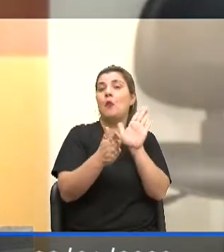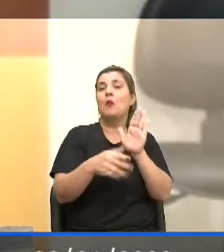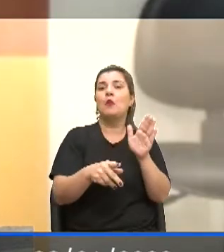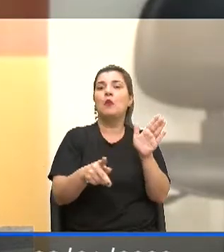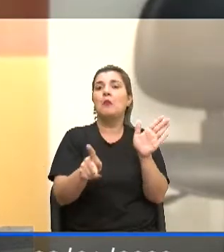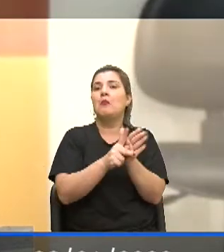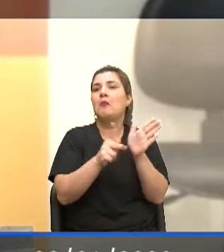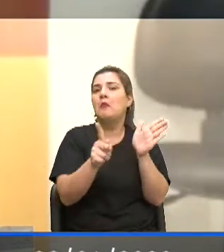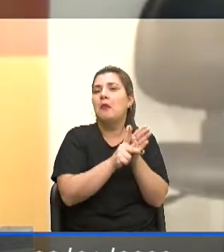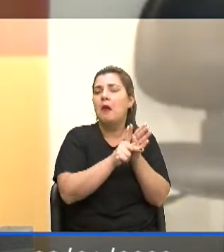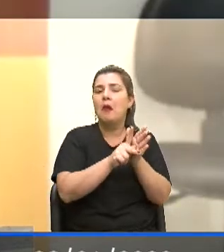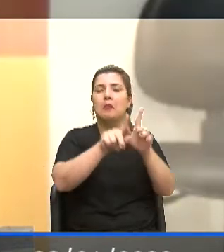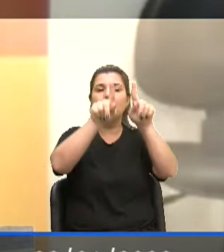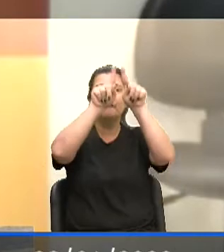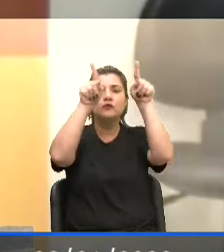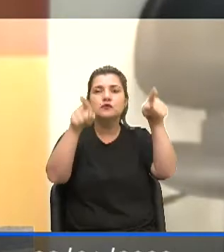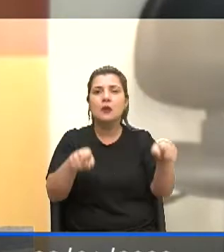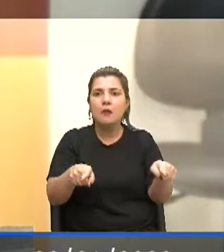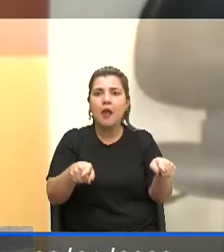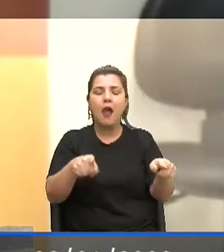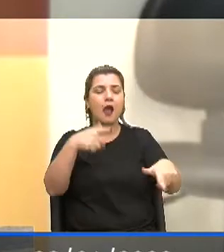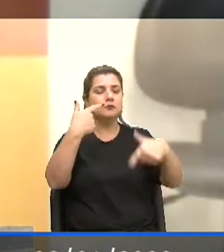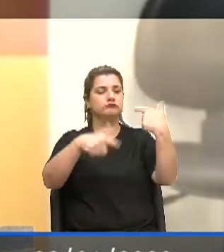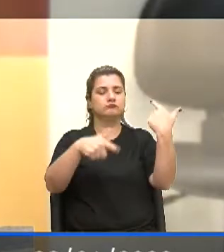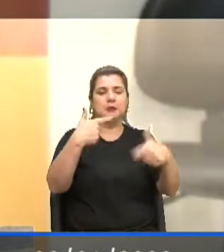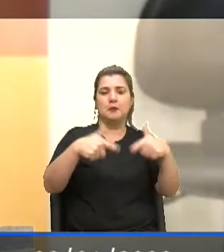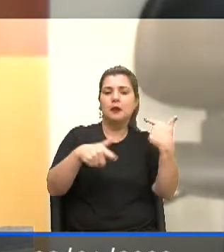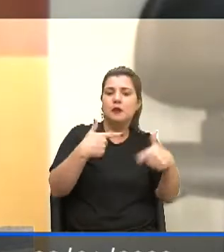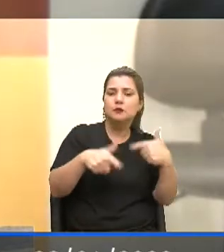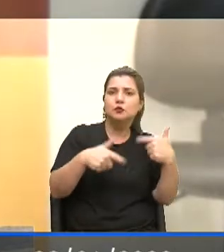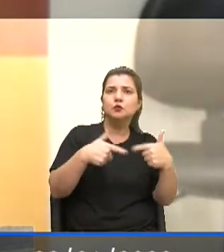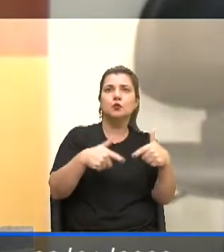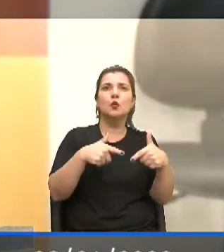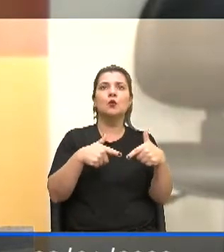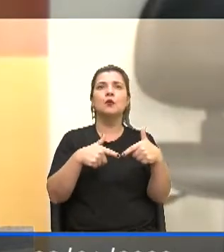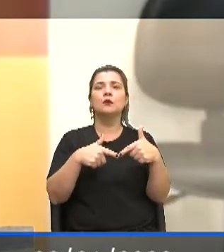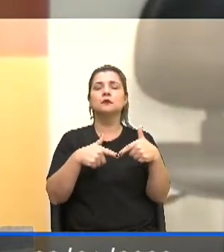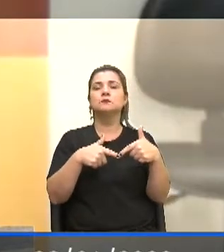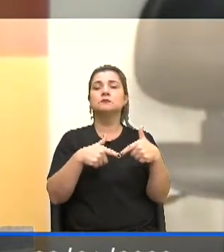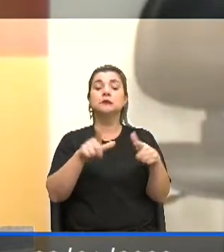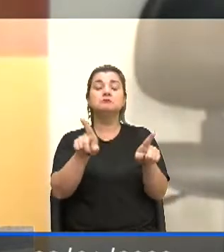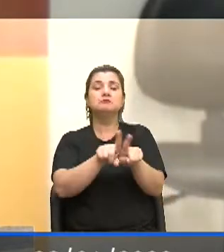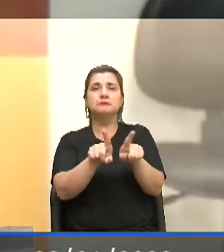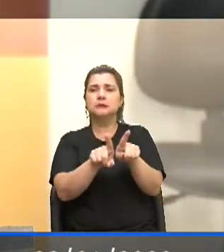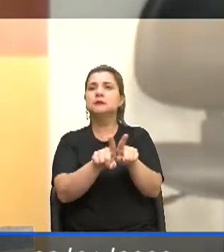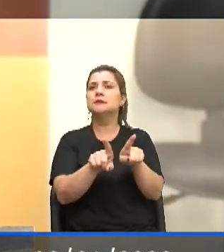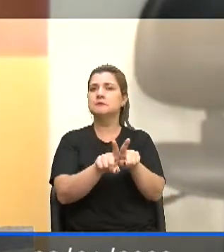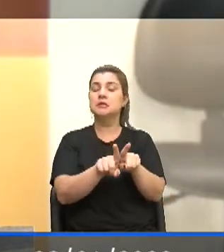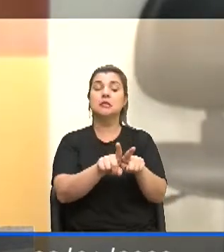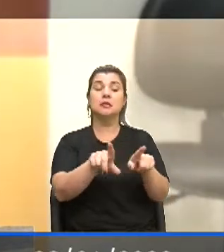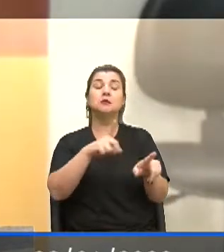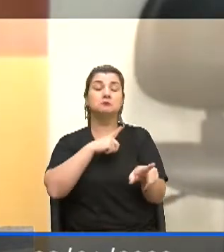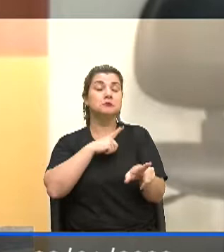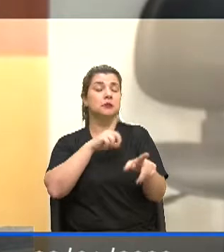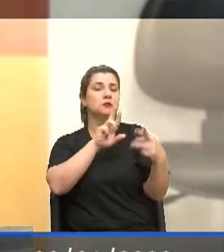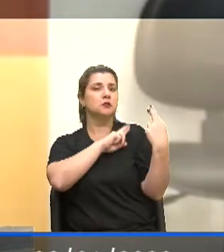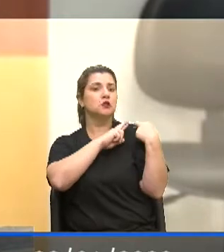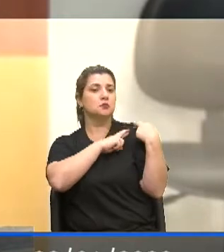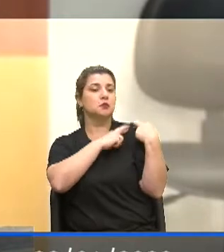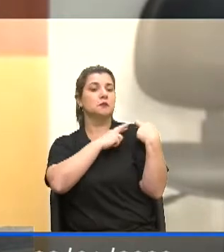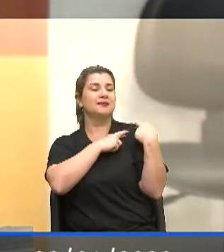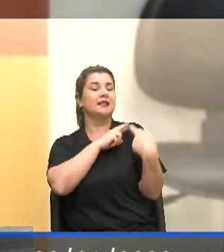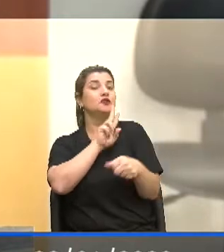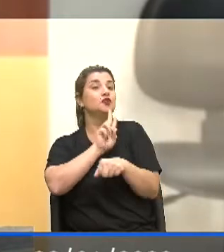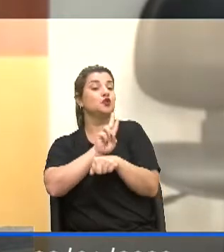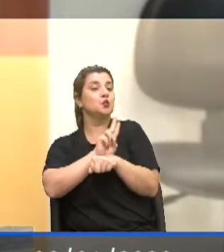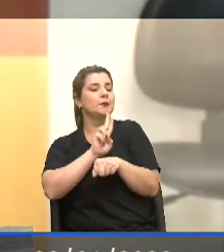O próprio empregado, o próprio trabalhador, enfim, ele também tem responsabilidade sobre o cuidado da